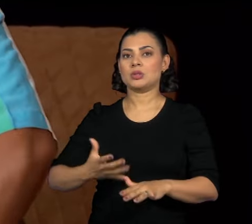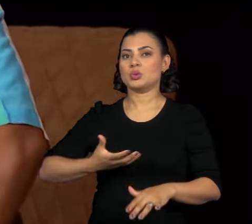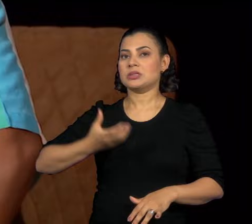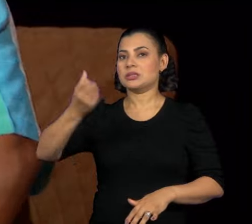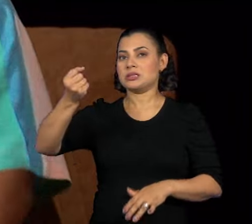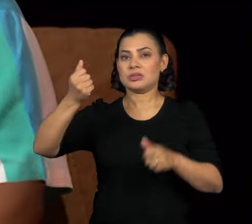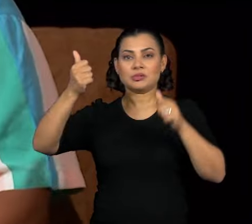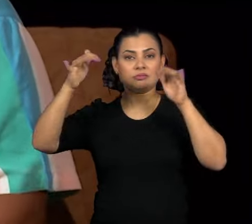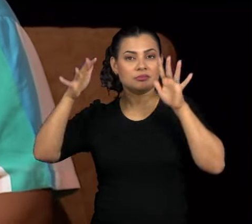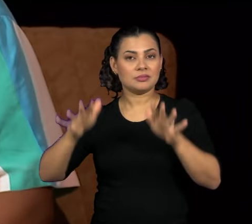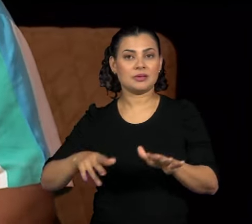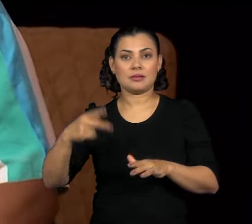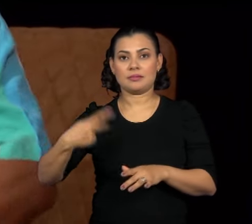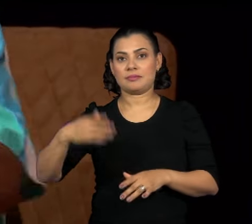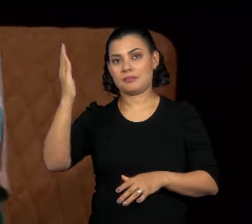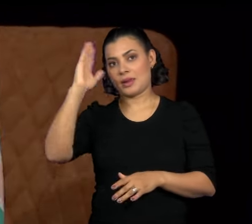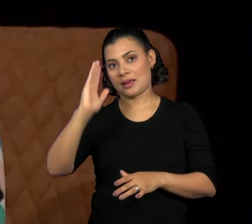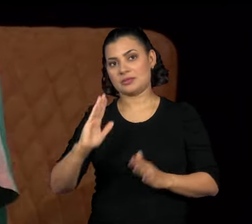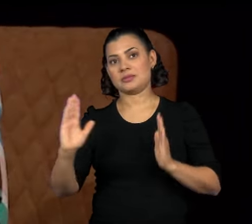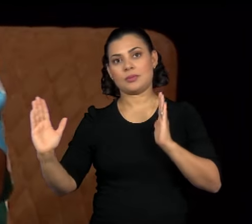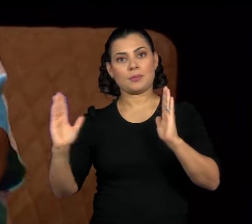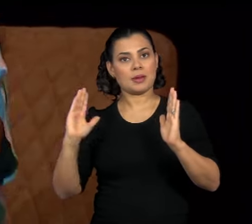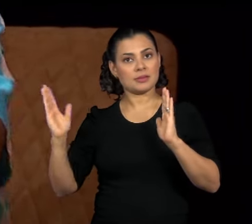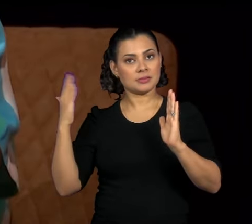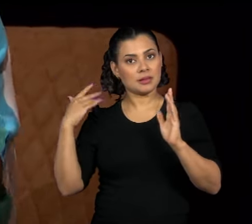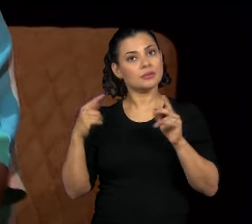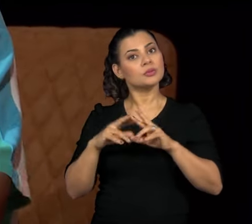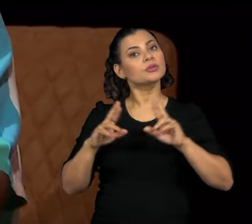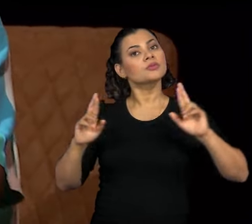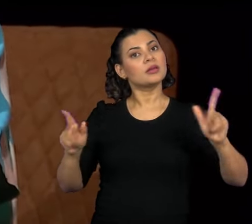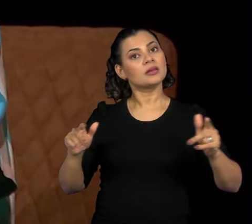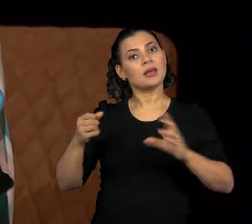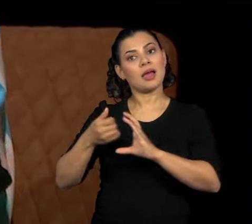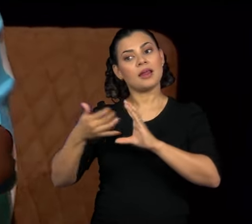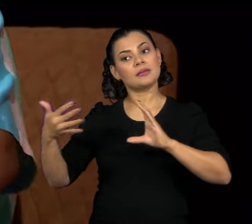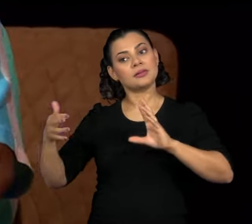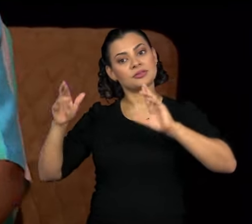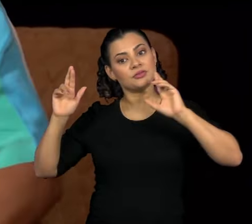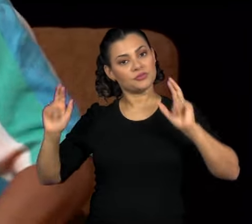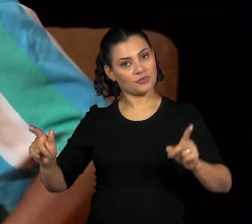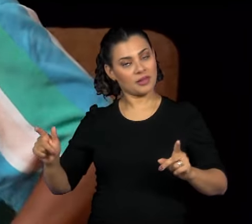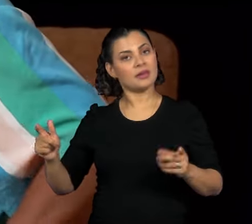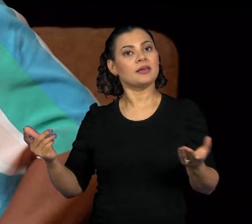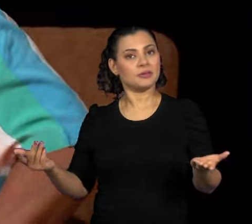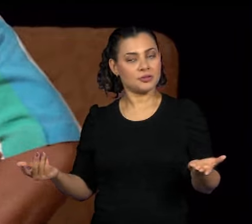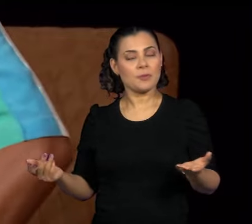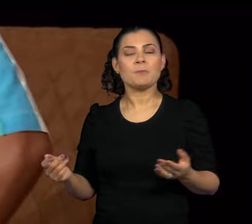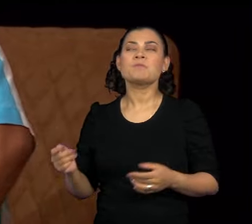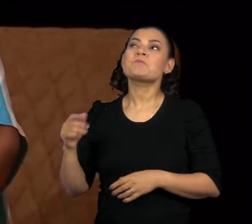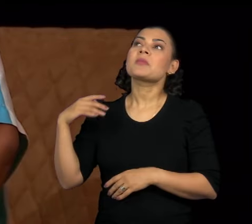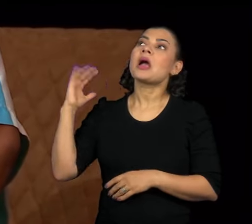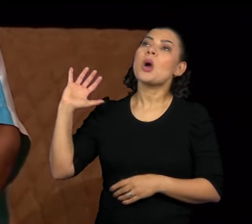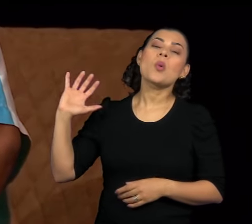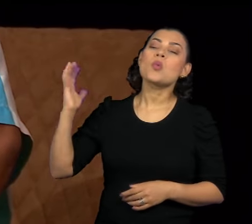Foi um caos o Brasil daquela época, não muito diferente da época de agora, mas com outras características, né? E aí,